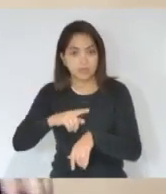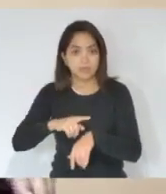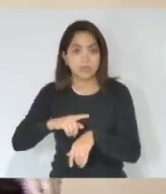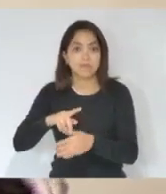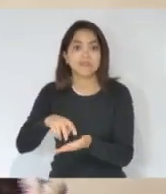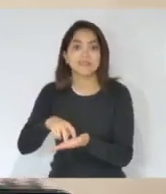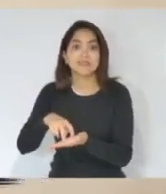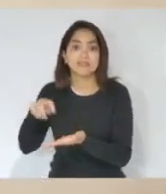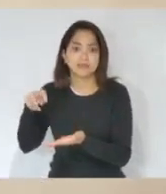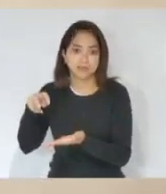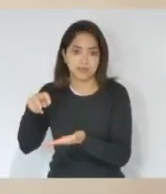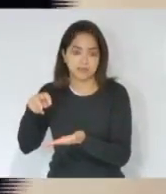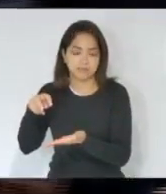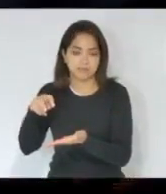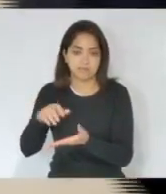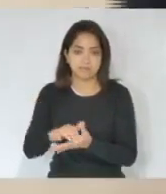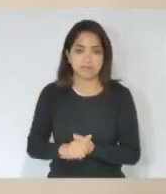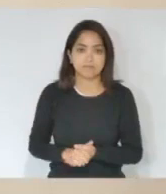manhã.